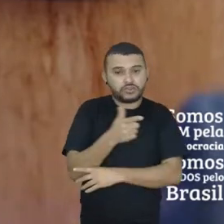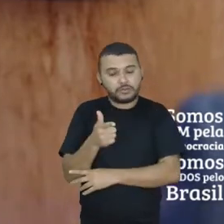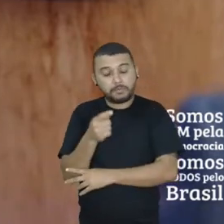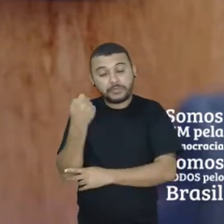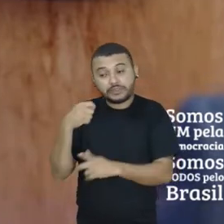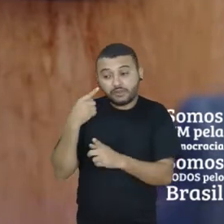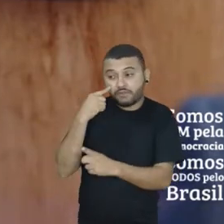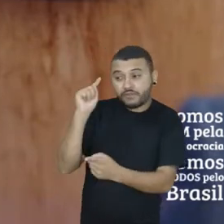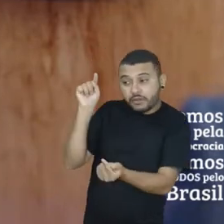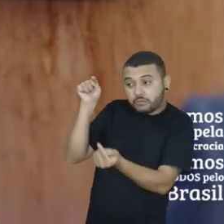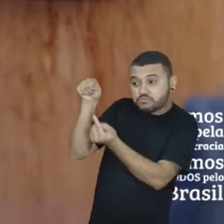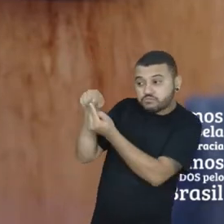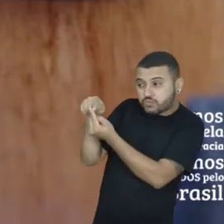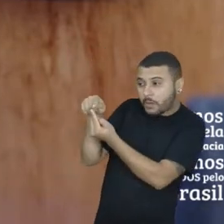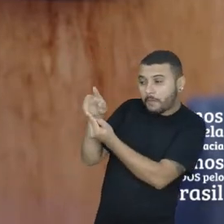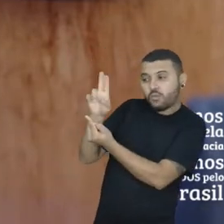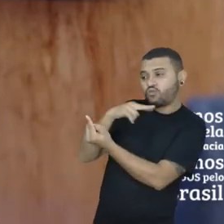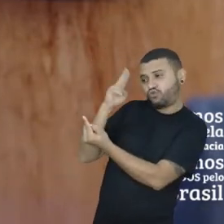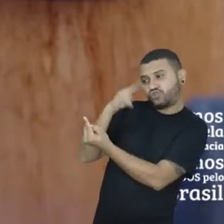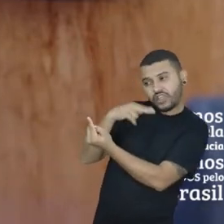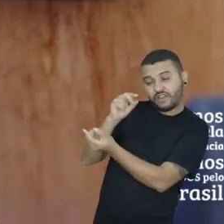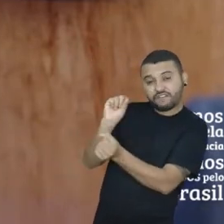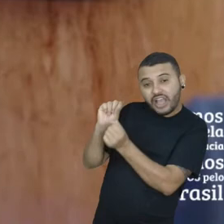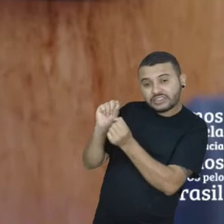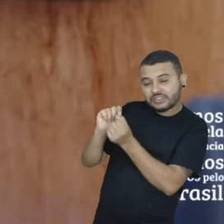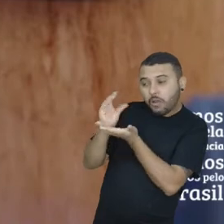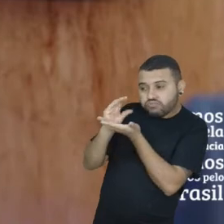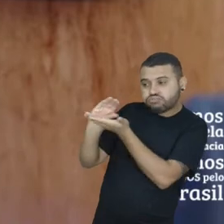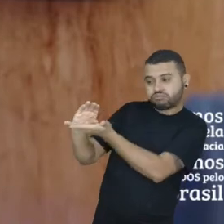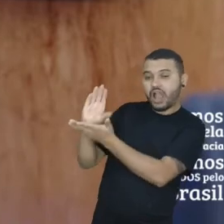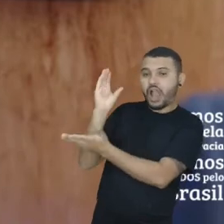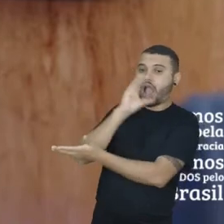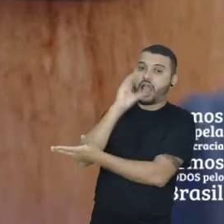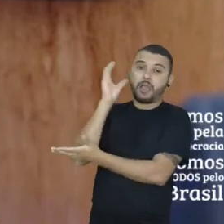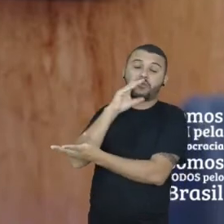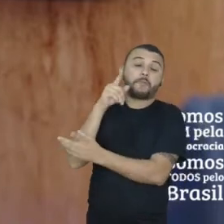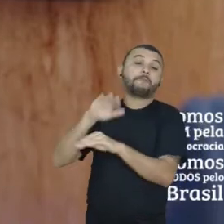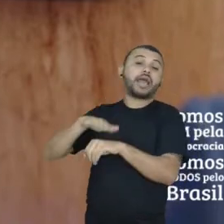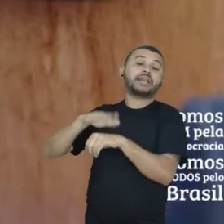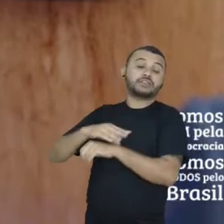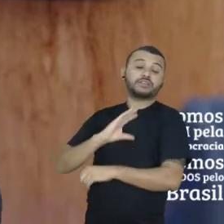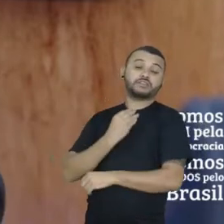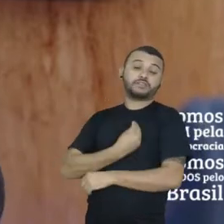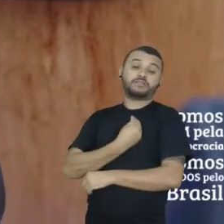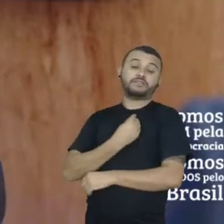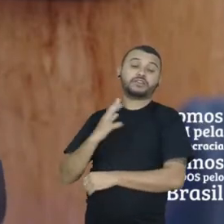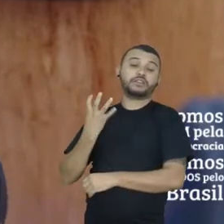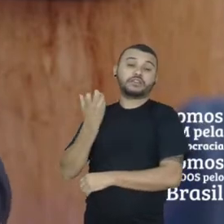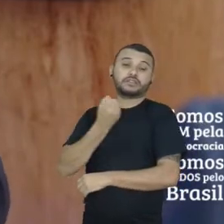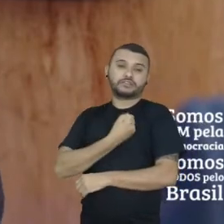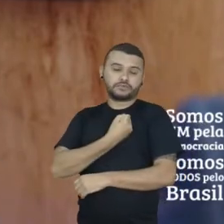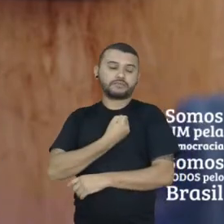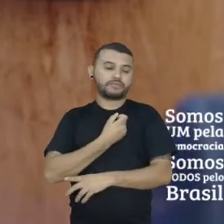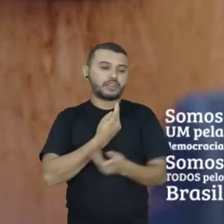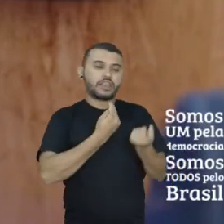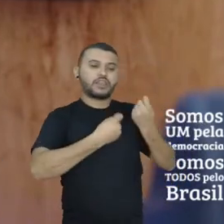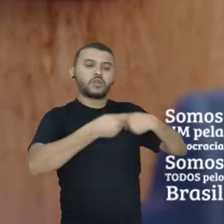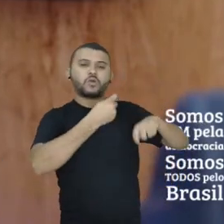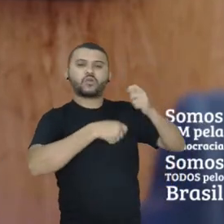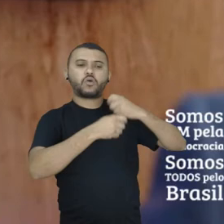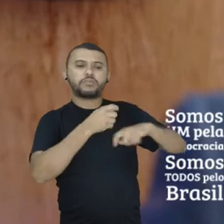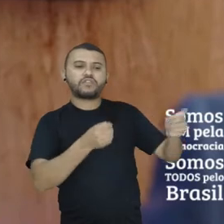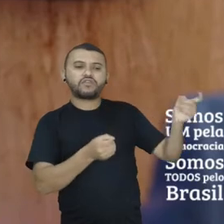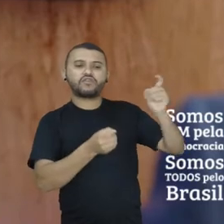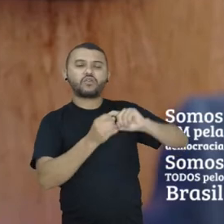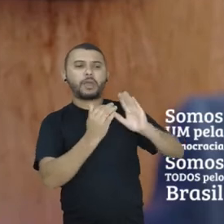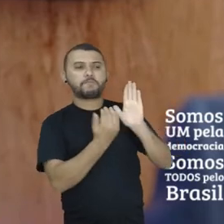Escolher aquilo que é mais urgente, que é mais rápido. É a vida das pessoas. E a outra é a economia voltar a crescer.